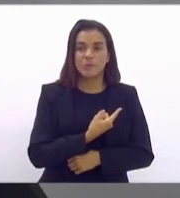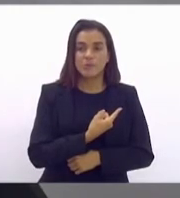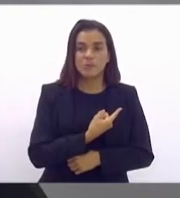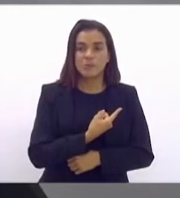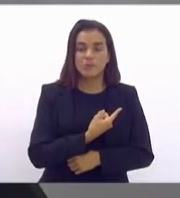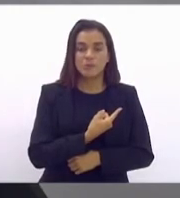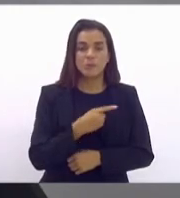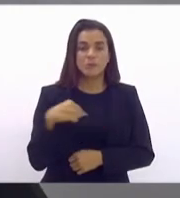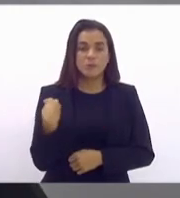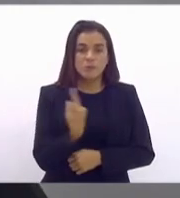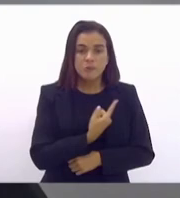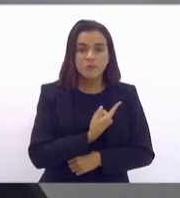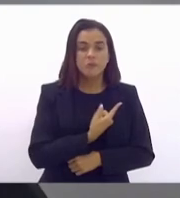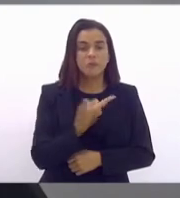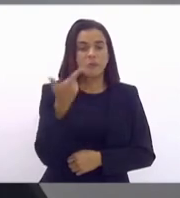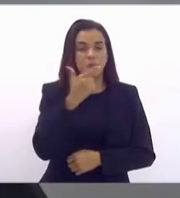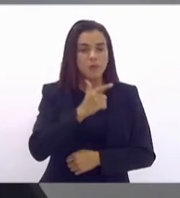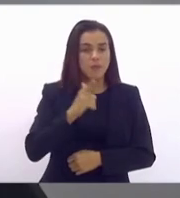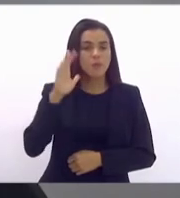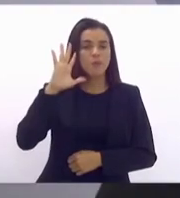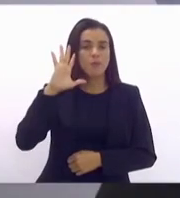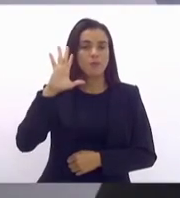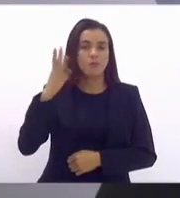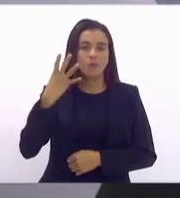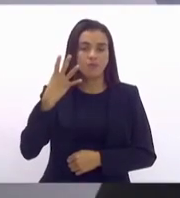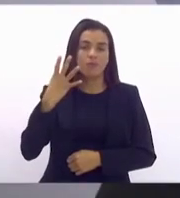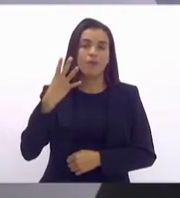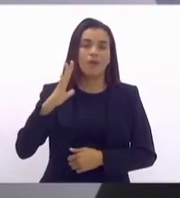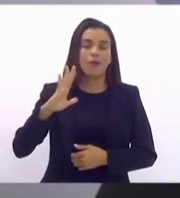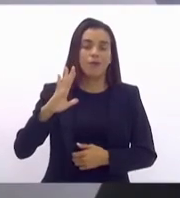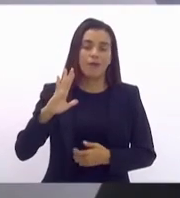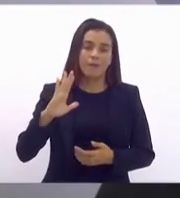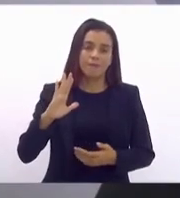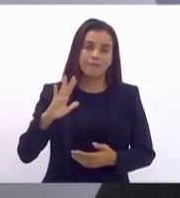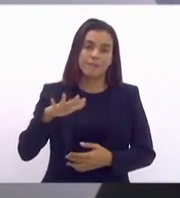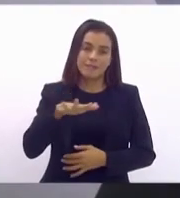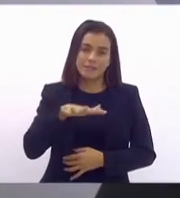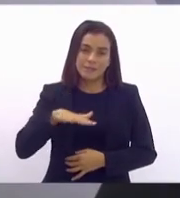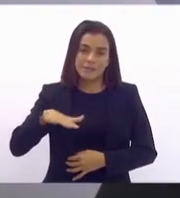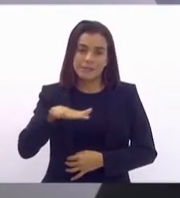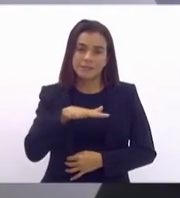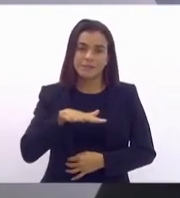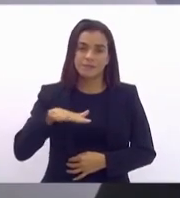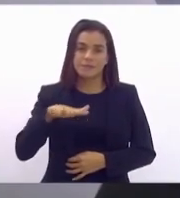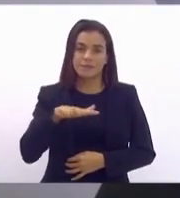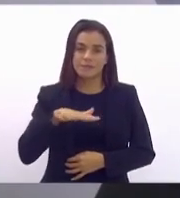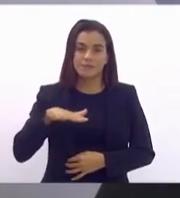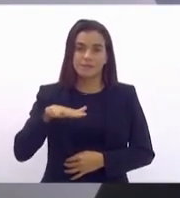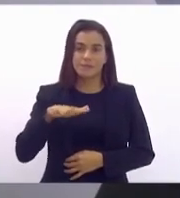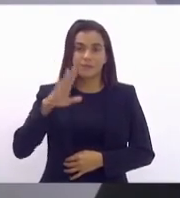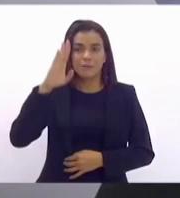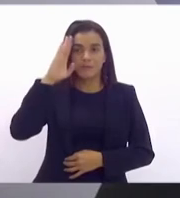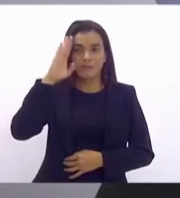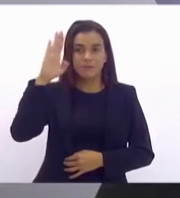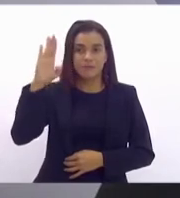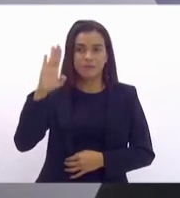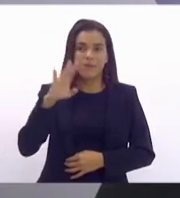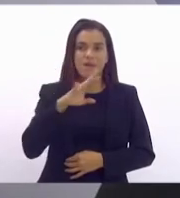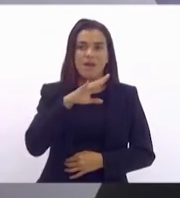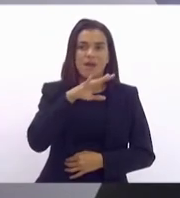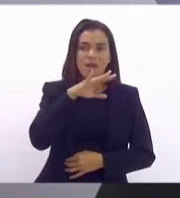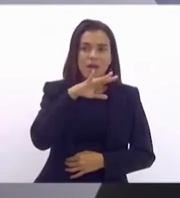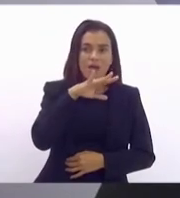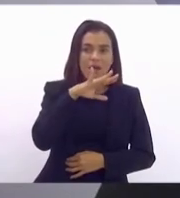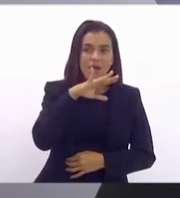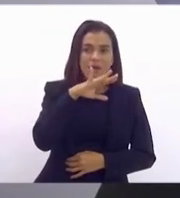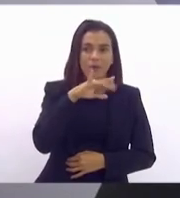ter algumas decisões que, para nós, será fundamental. E é ruim, a gente. Por que